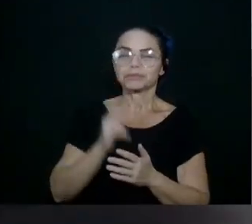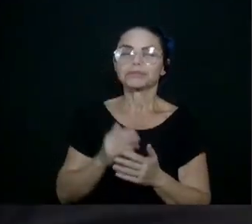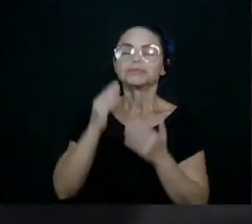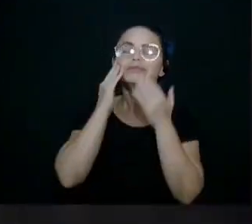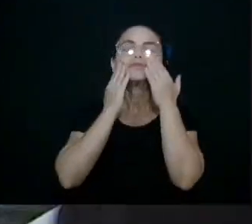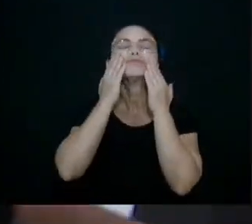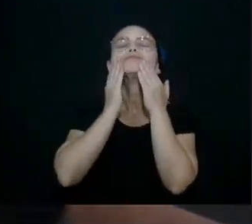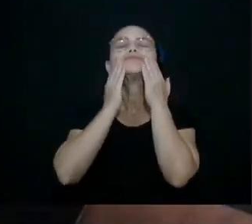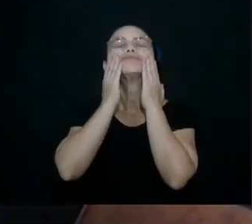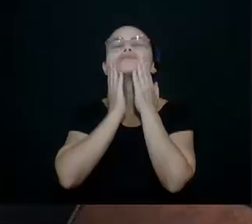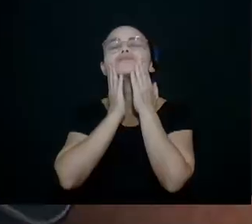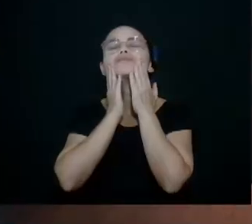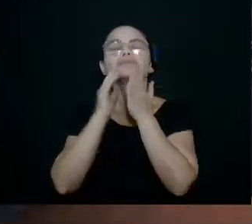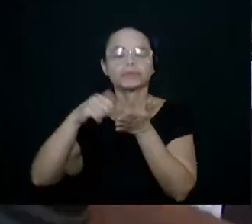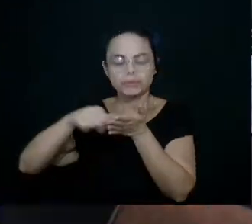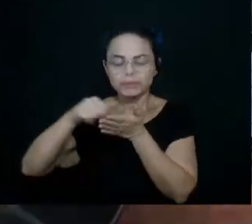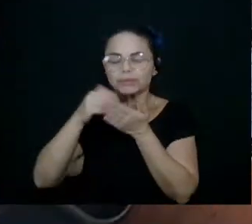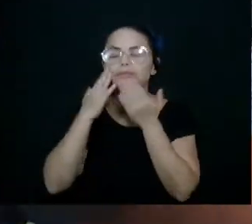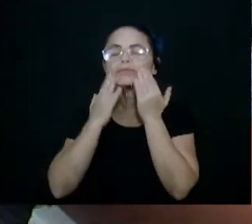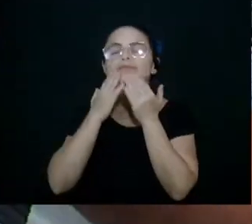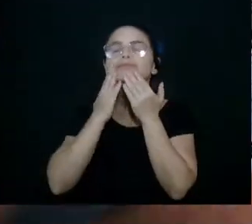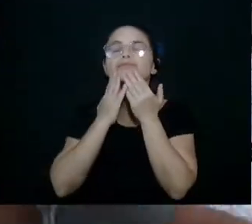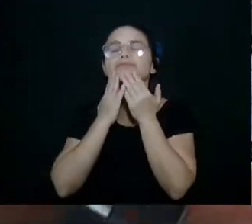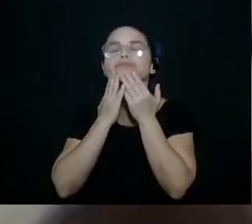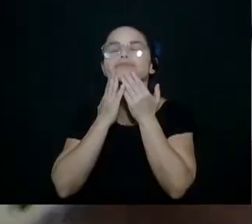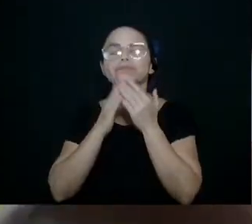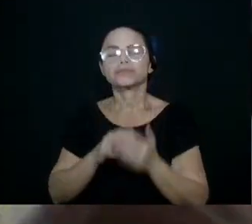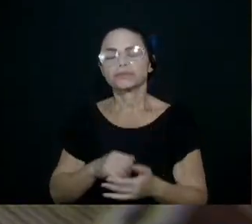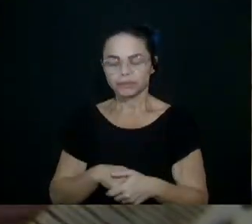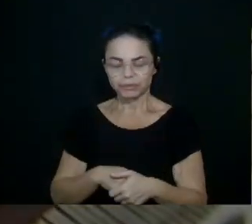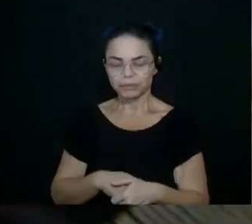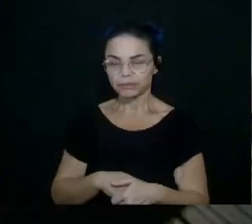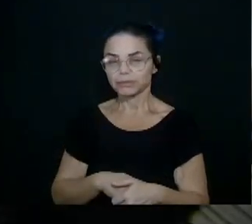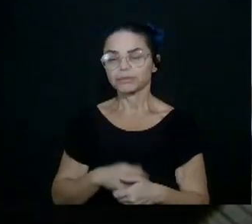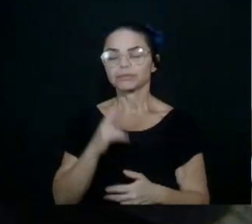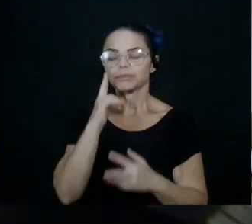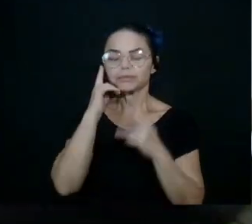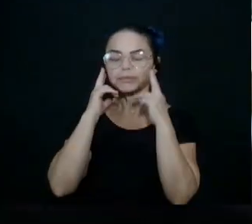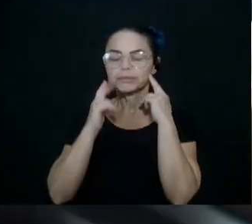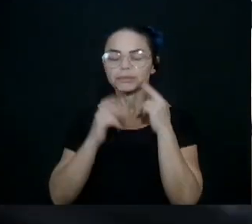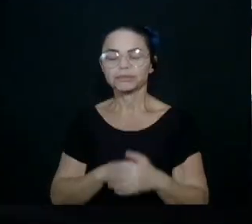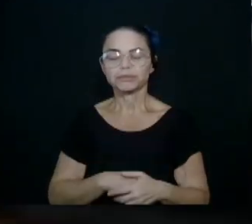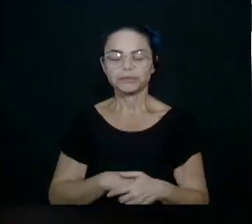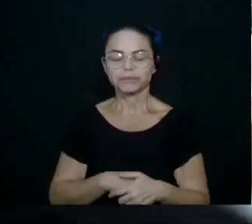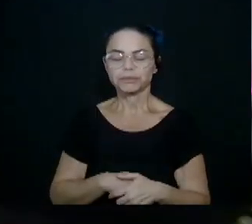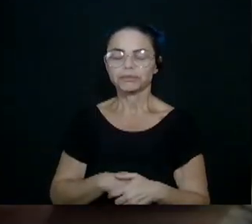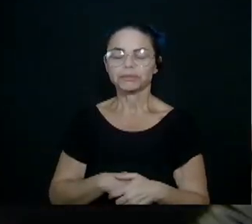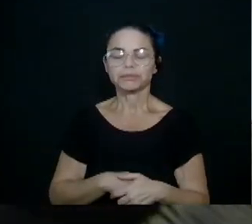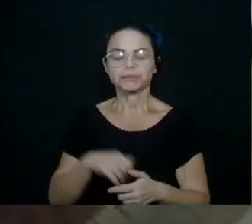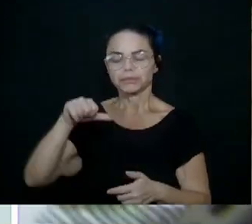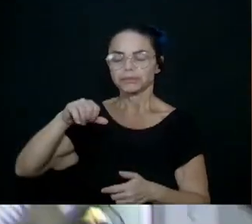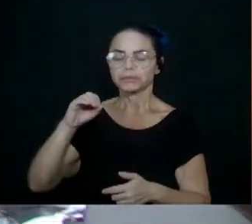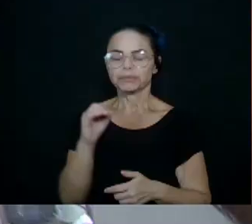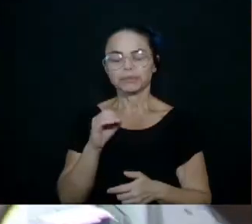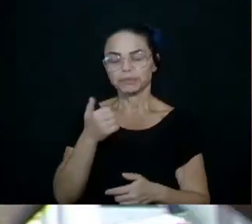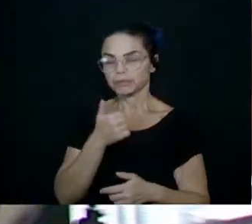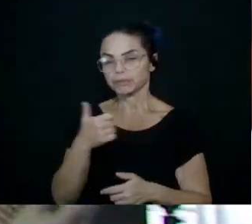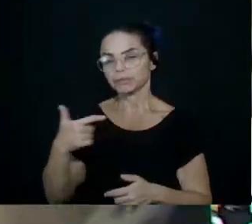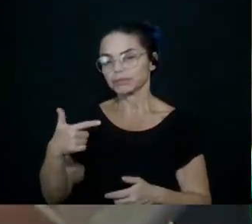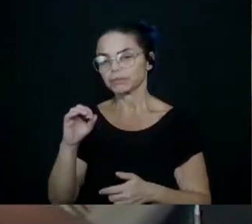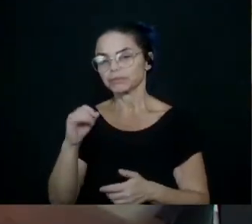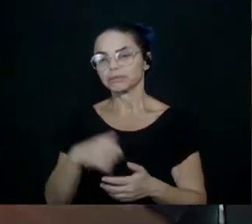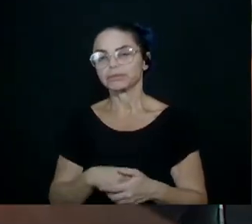temos outros serviços, não é mais só o corte e barba. Né? Certo. De 90 a 120 reais ali. De 90 a